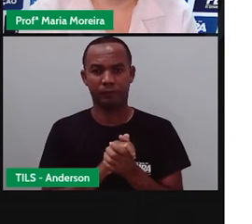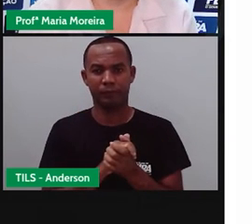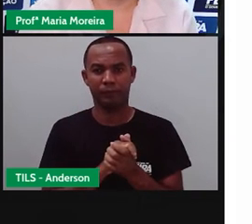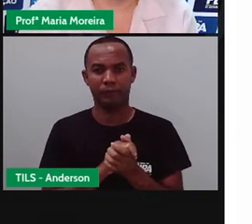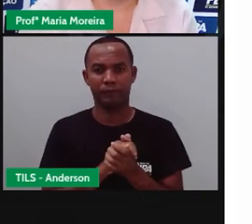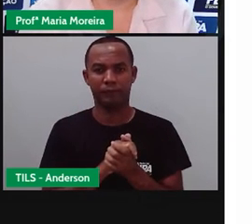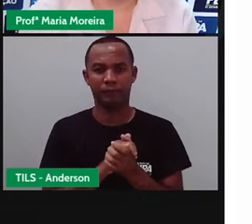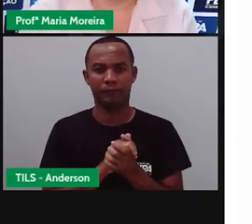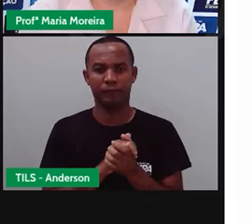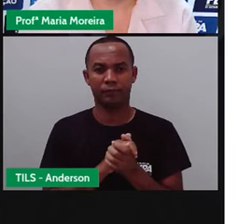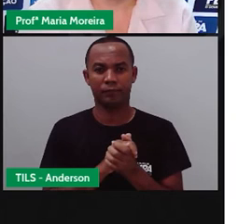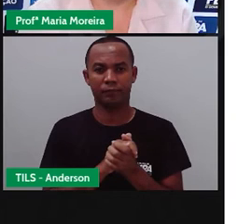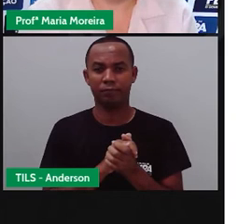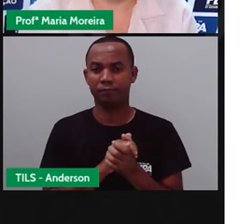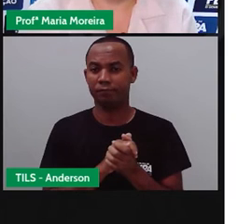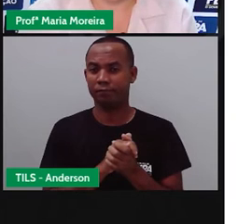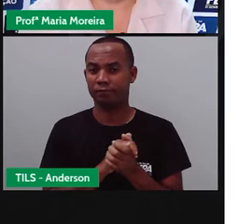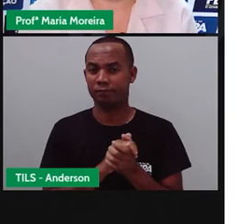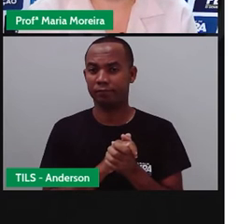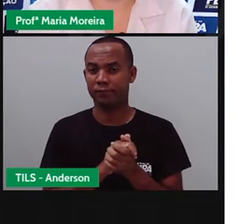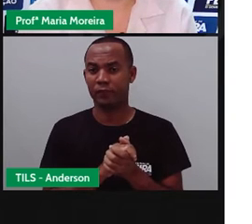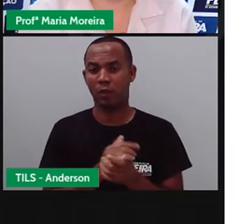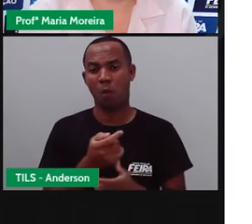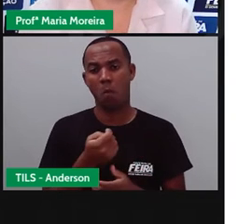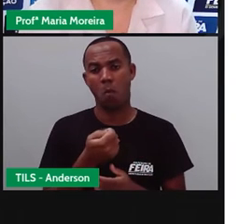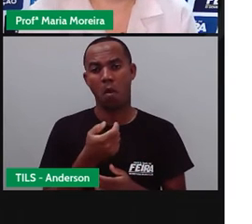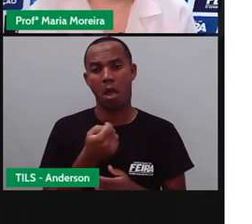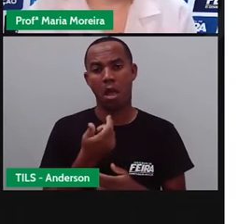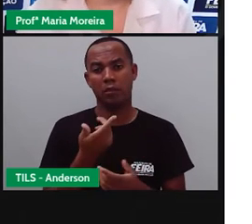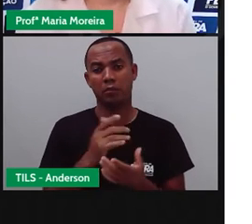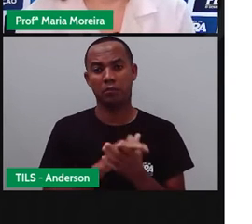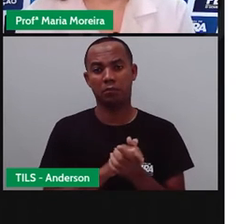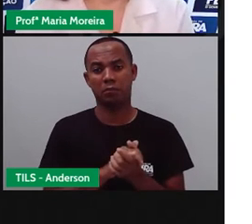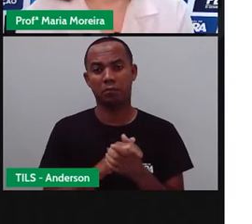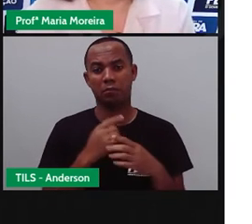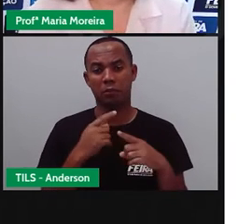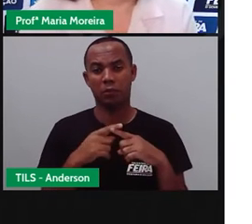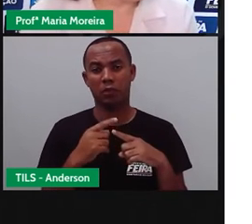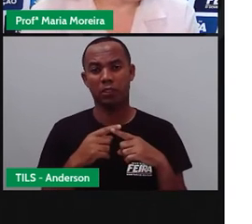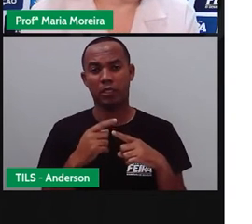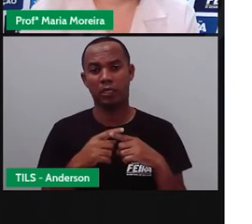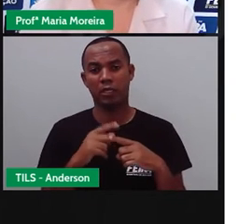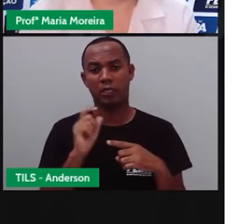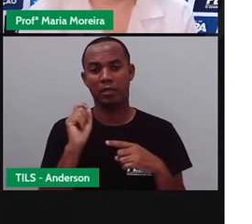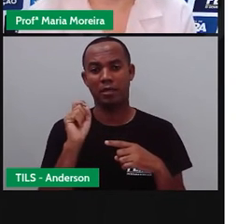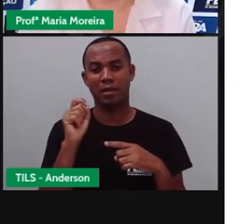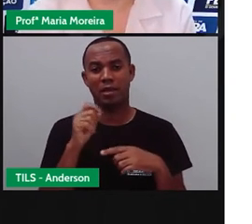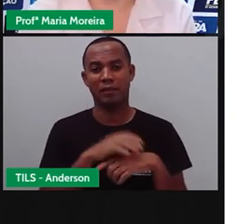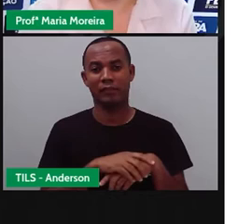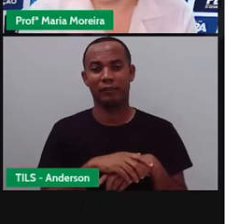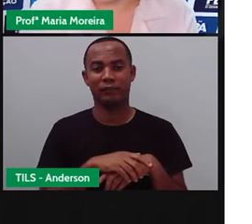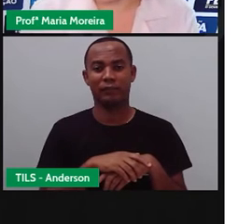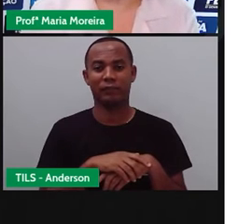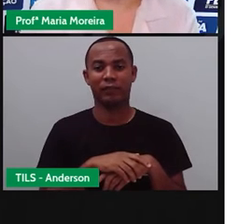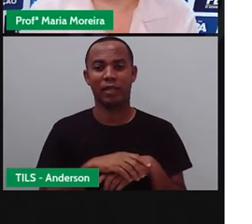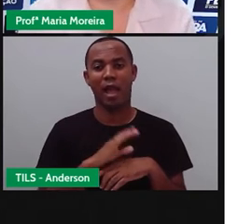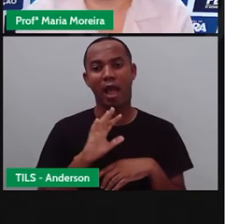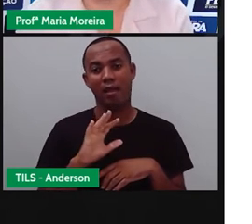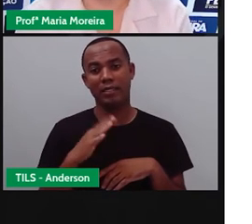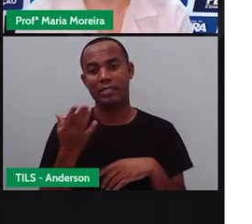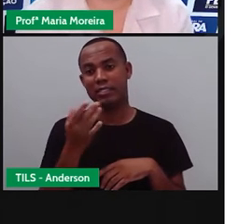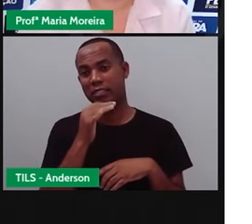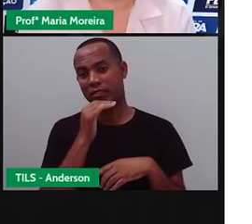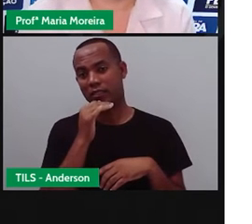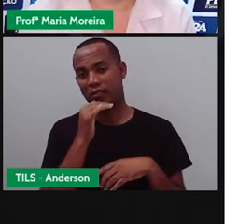Anderson e esse quase todas porque quem descobrir qual é a pro as ou a